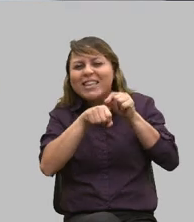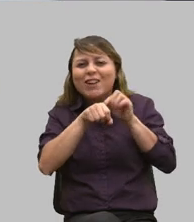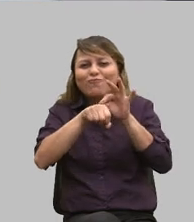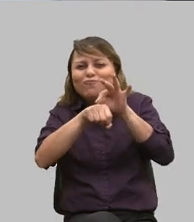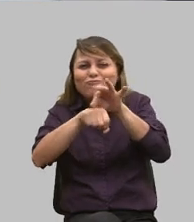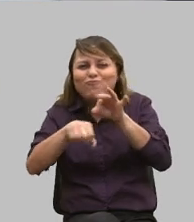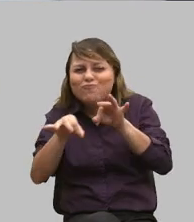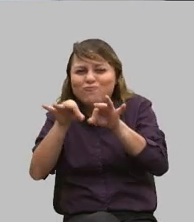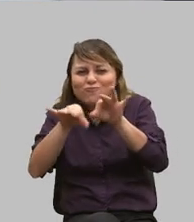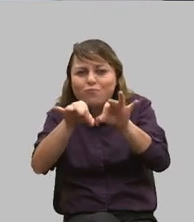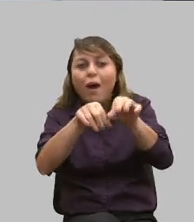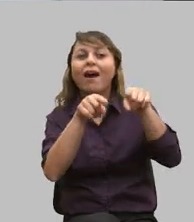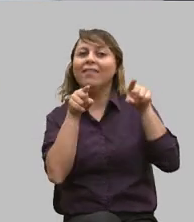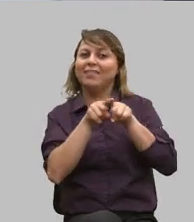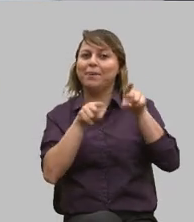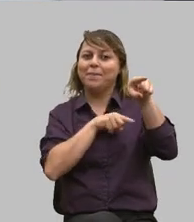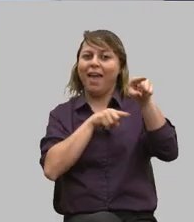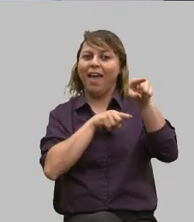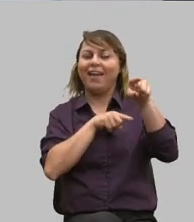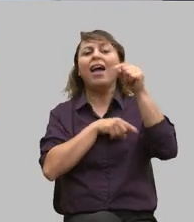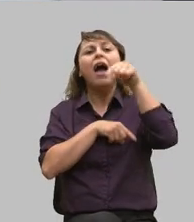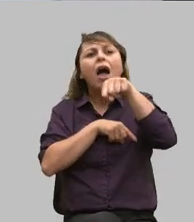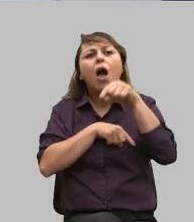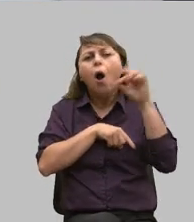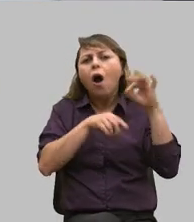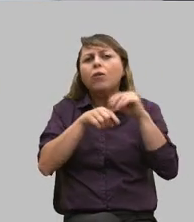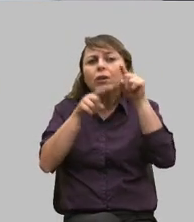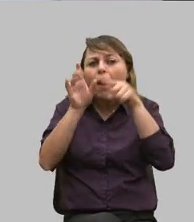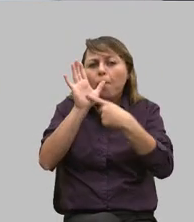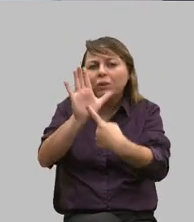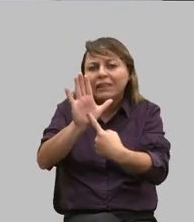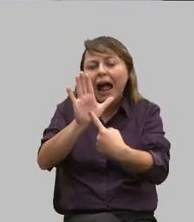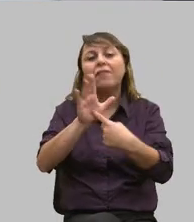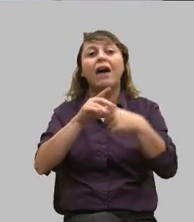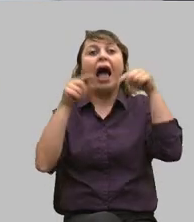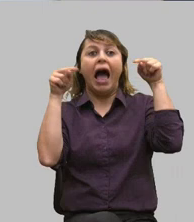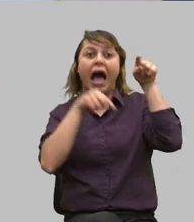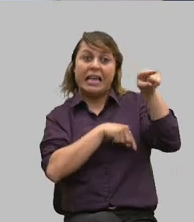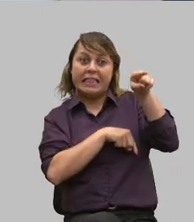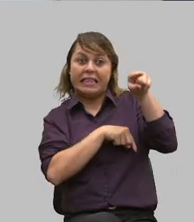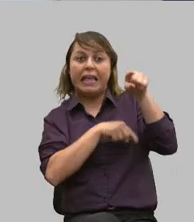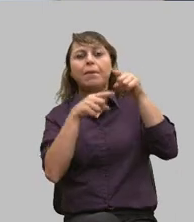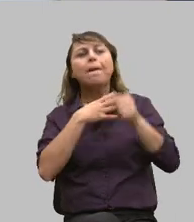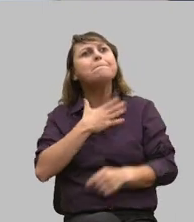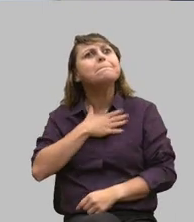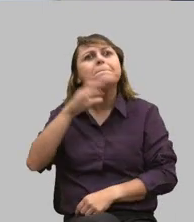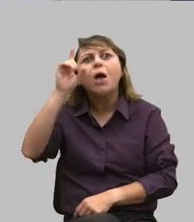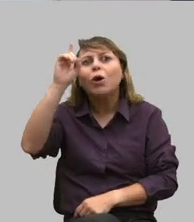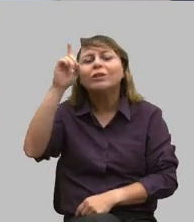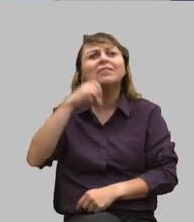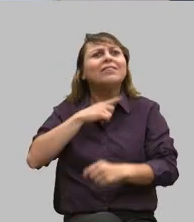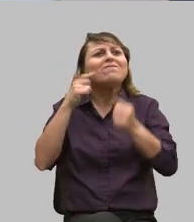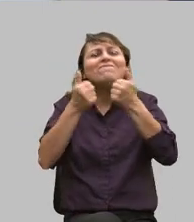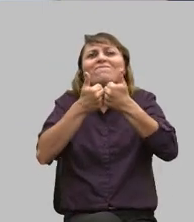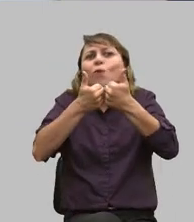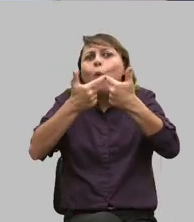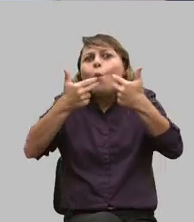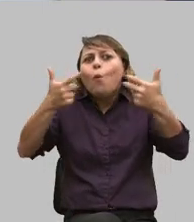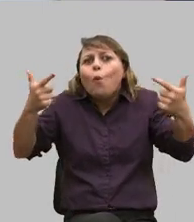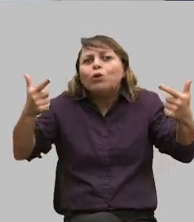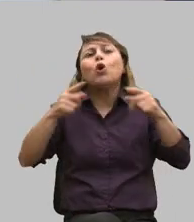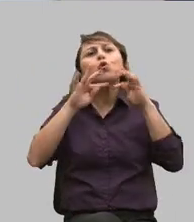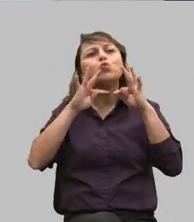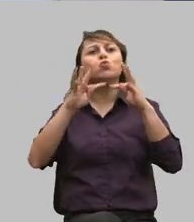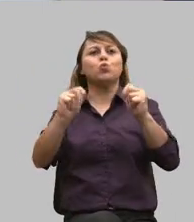chão de uma distância e tonteava aqui ali meu Deus tanta coisa tudo